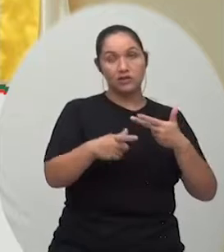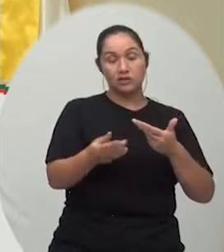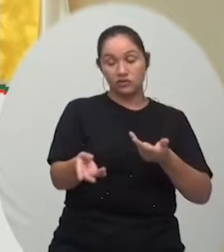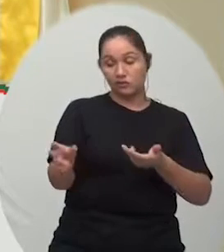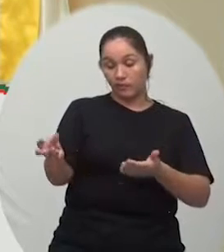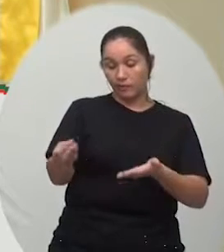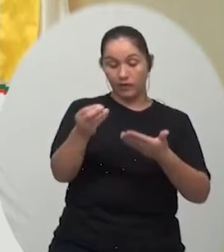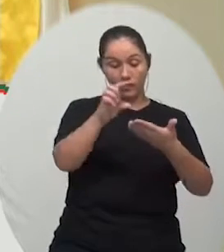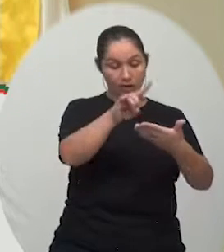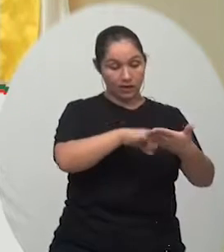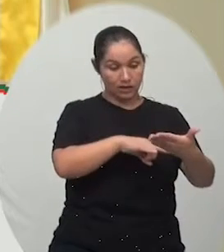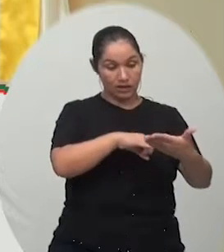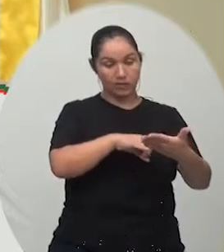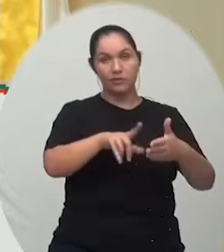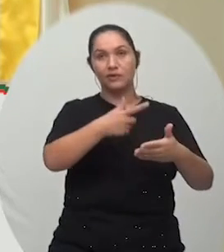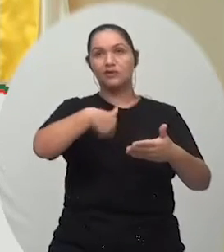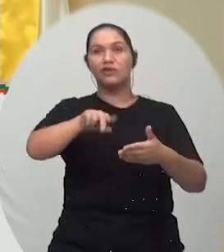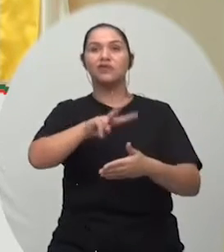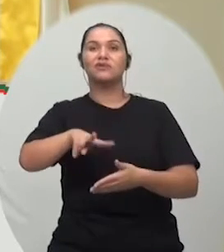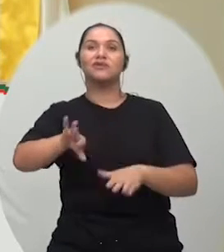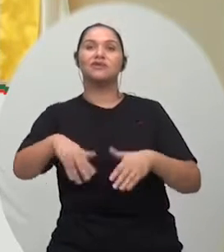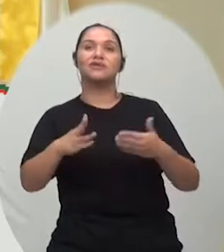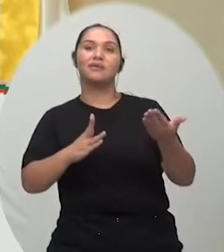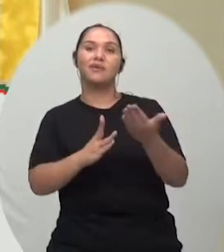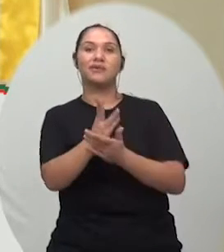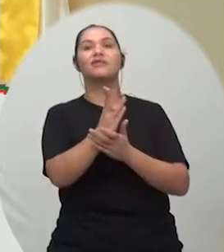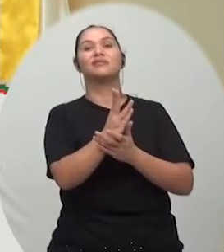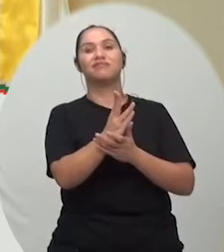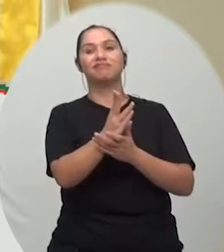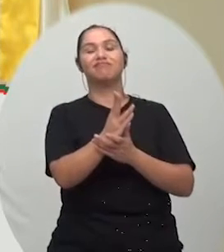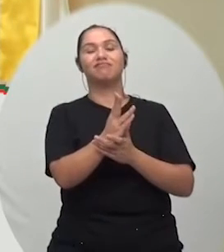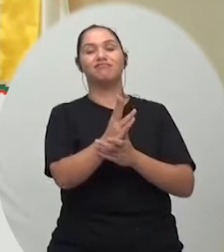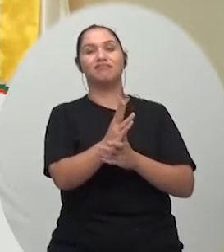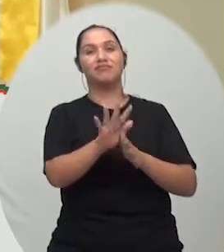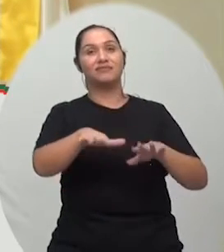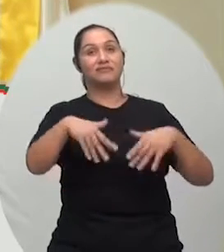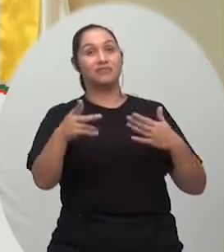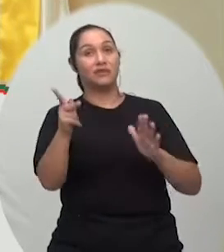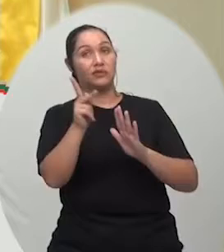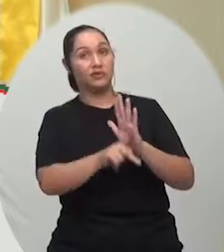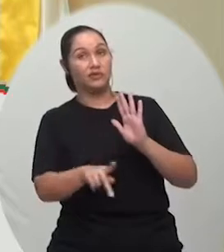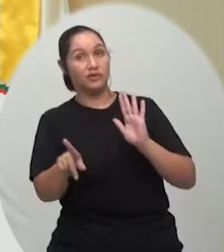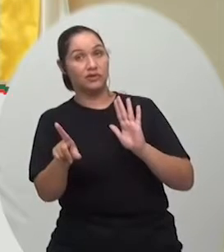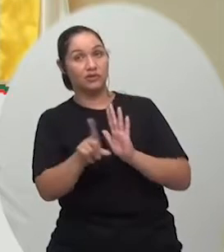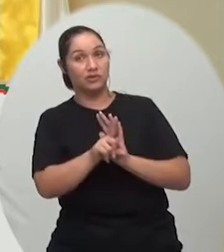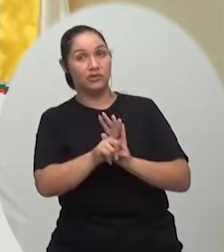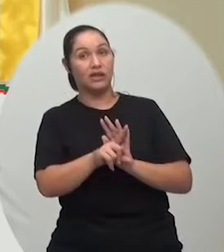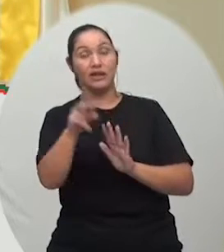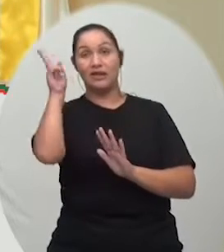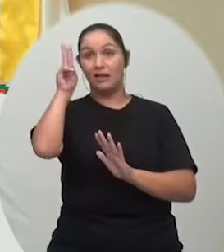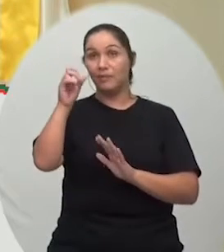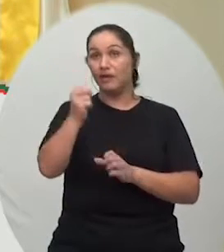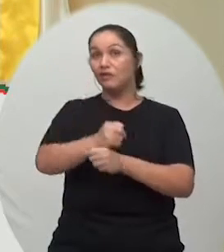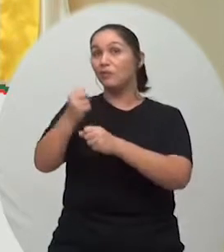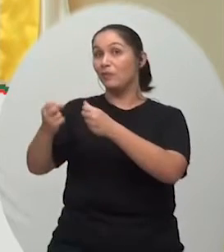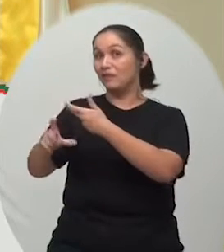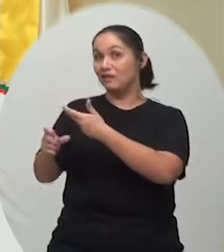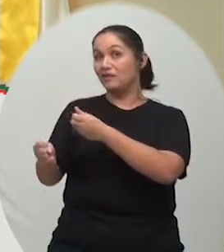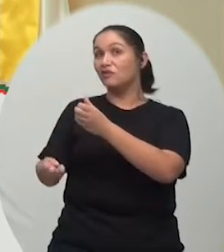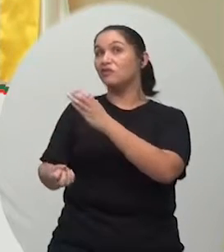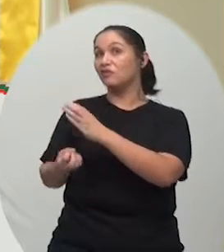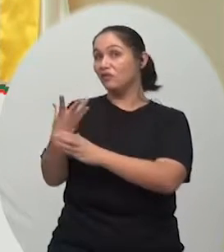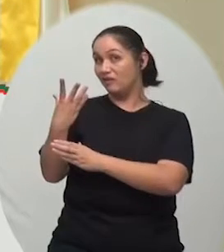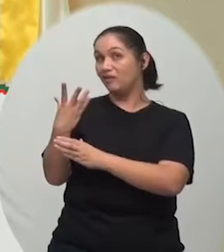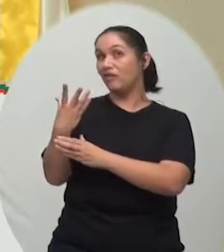projeto do bem-estar animal. E foi nesse projeto que veio do Executivo, não saiu aqui